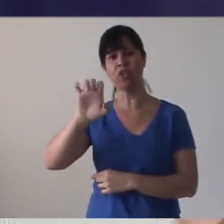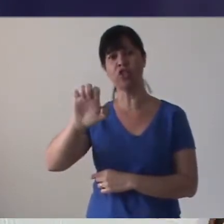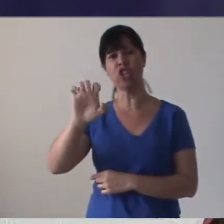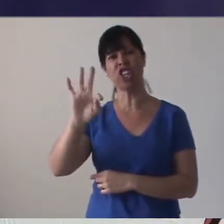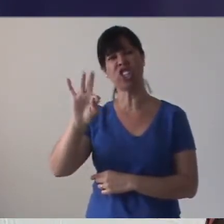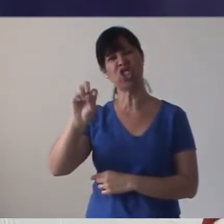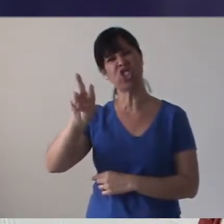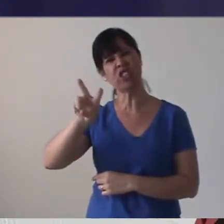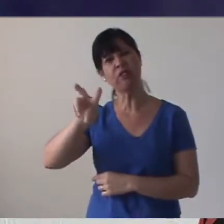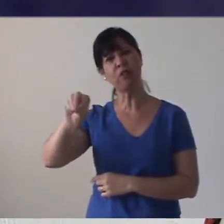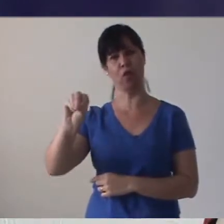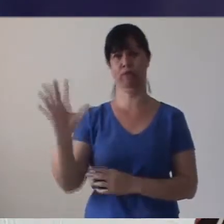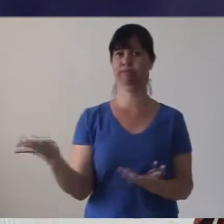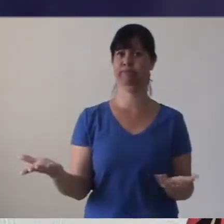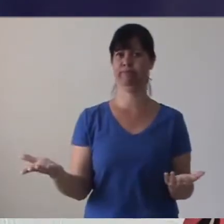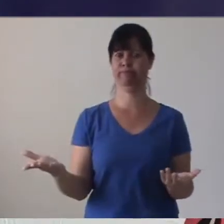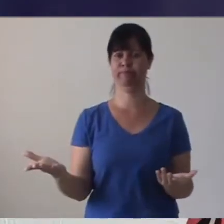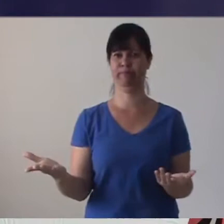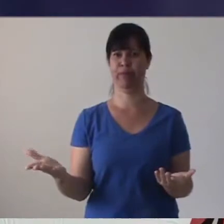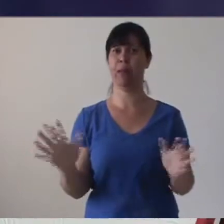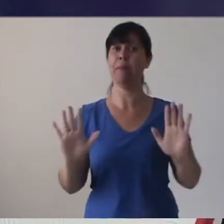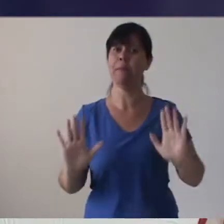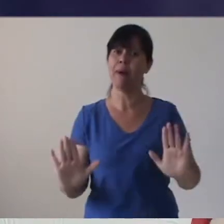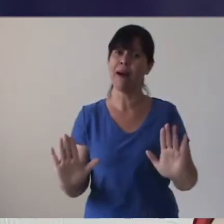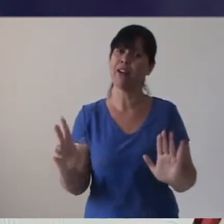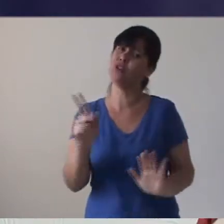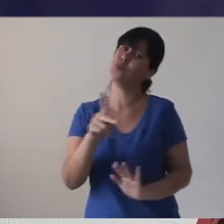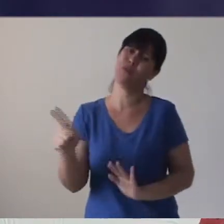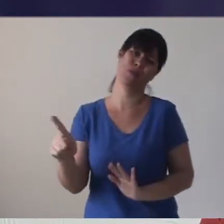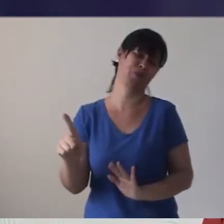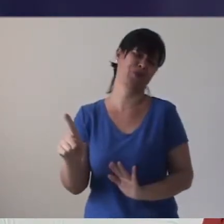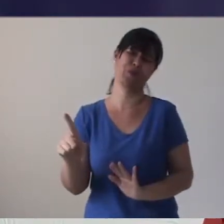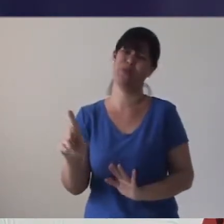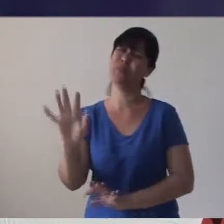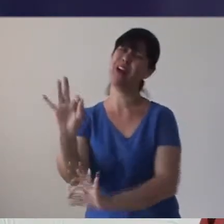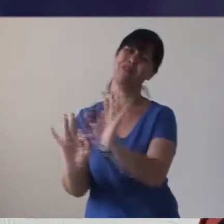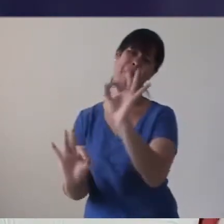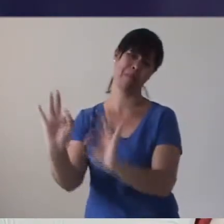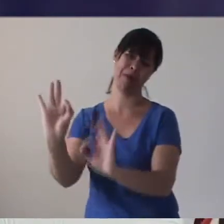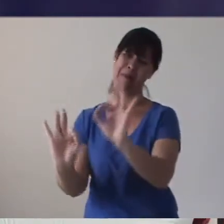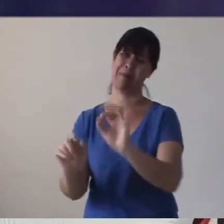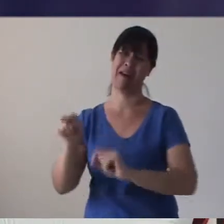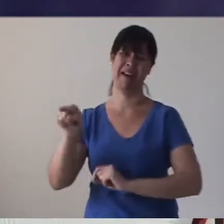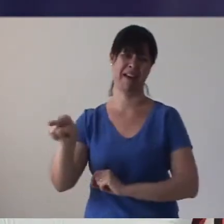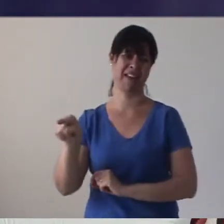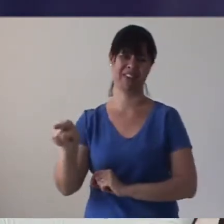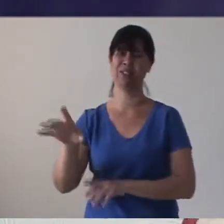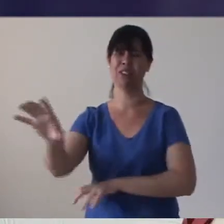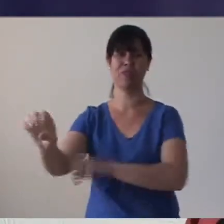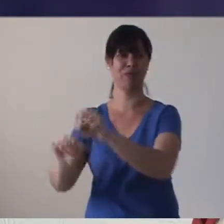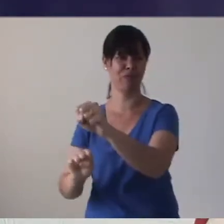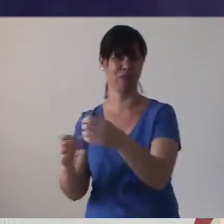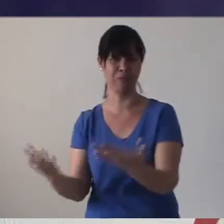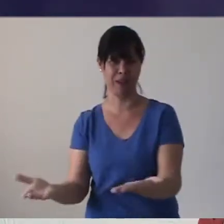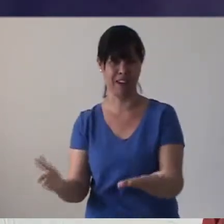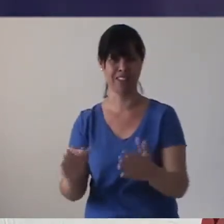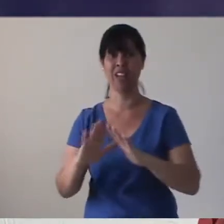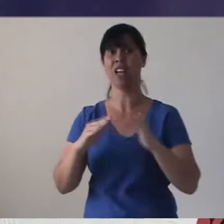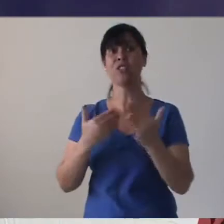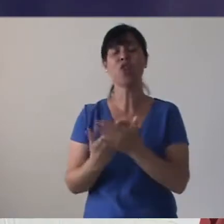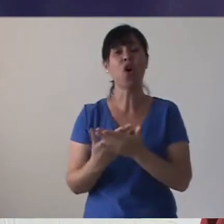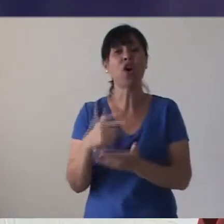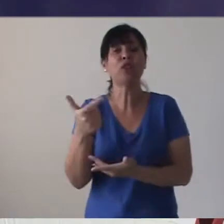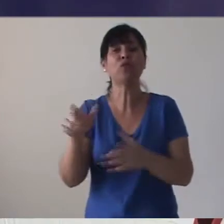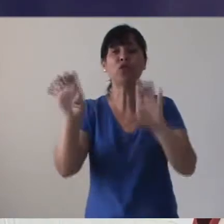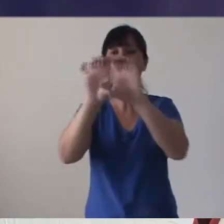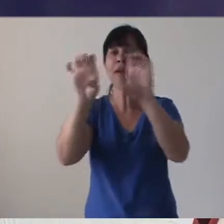Então, lógico, ninguém estava preparado para isso, eles não estavam formados para isso, a escola não tinha a